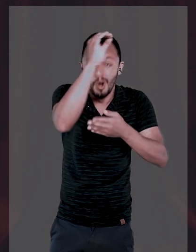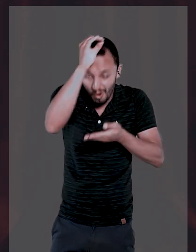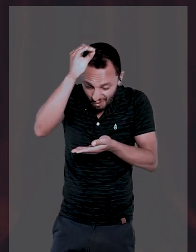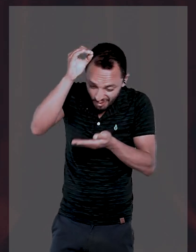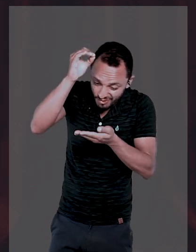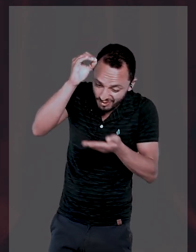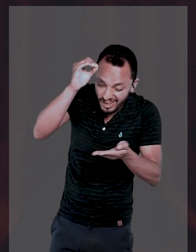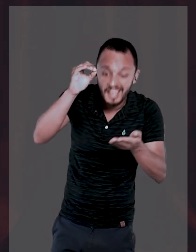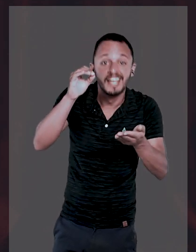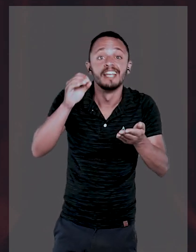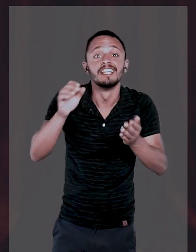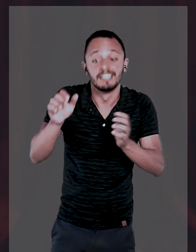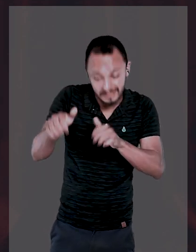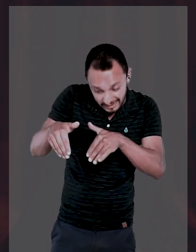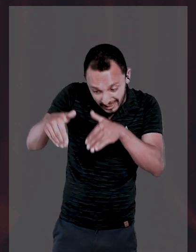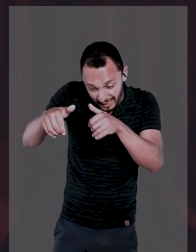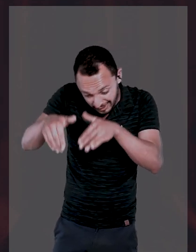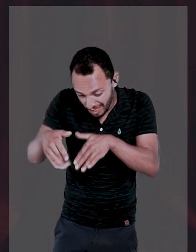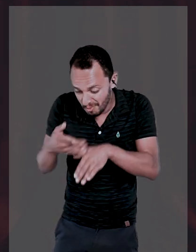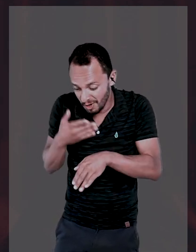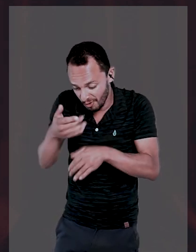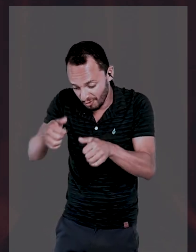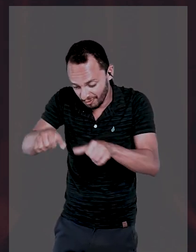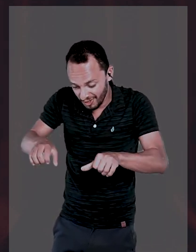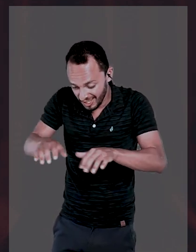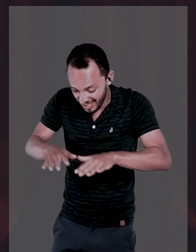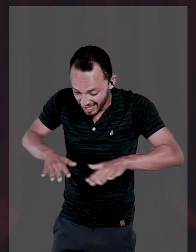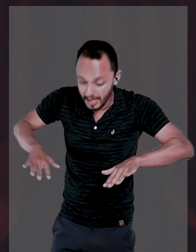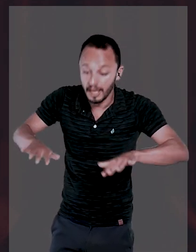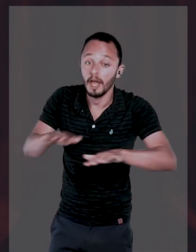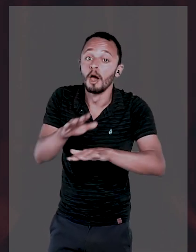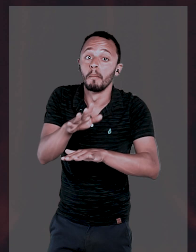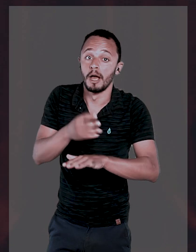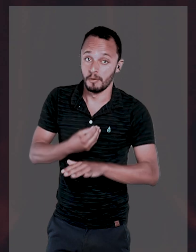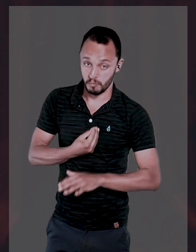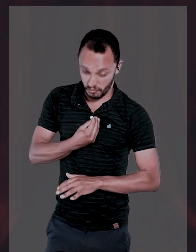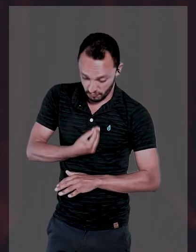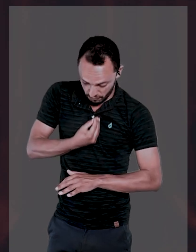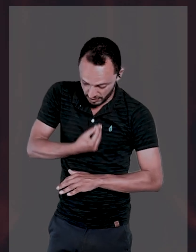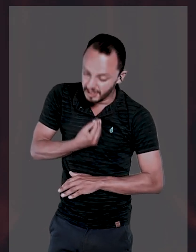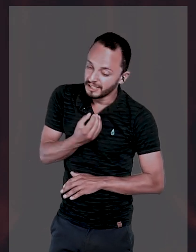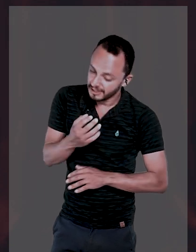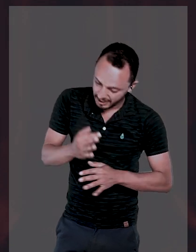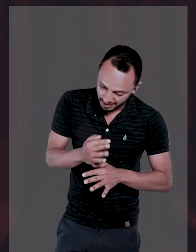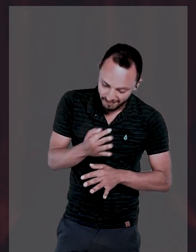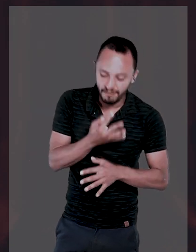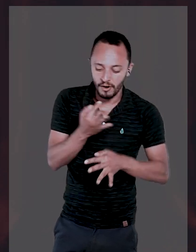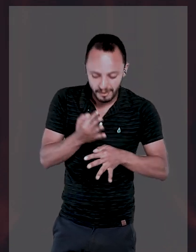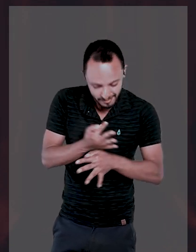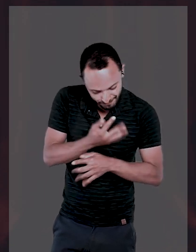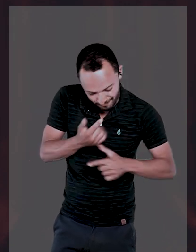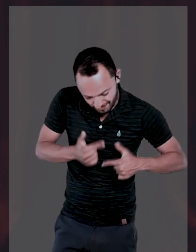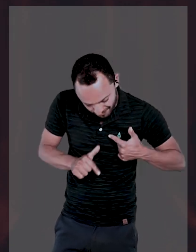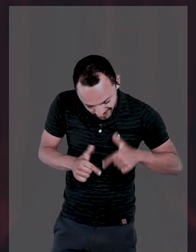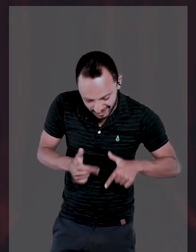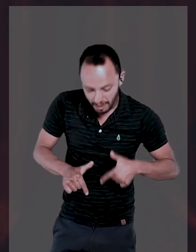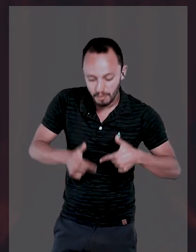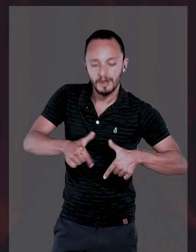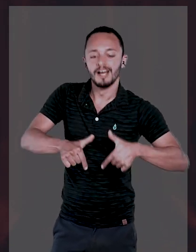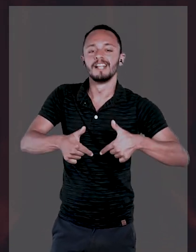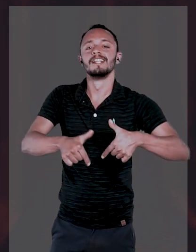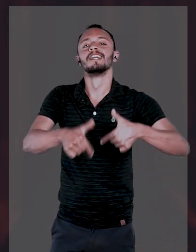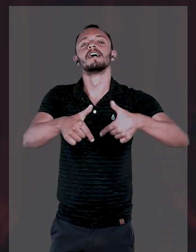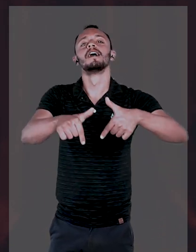Nasci de manhã e o sol veio olhar, brilhou meu setembro, fiquei no lugar, mais cedo que a vida